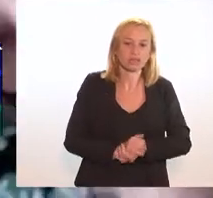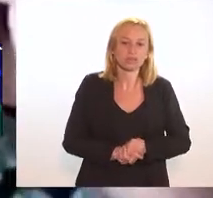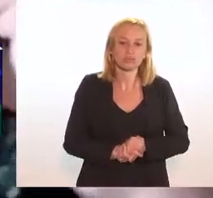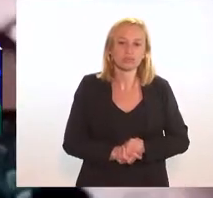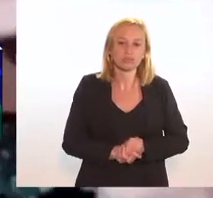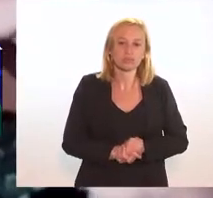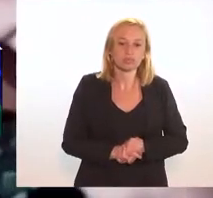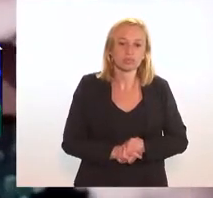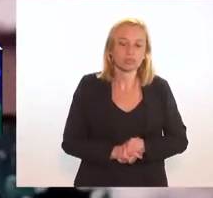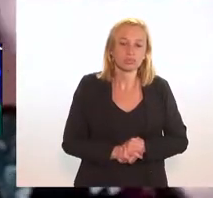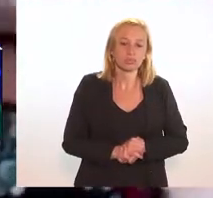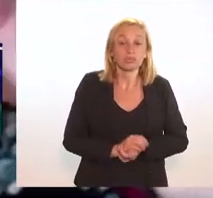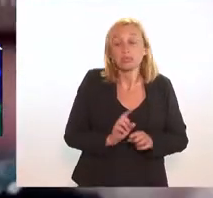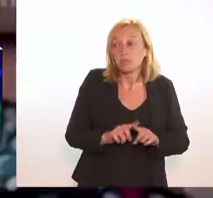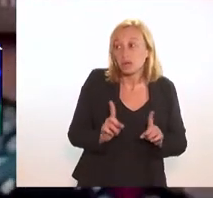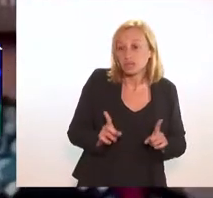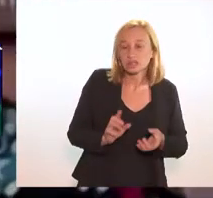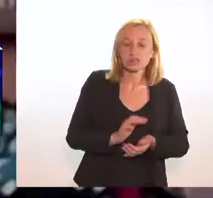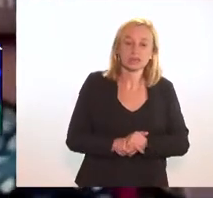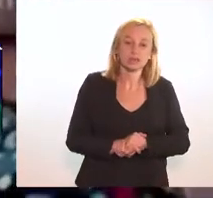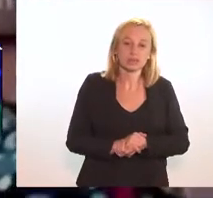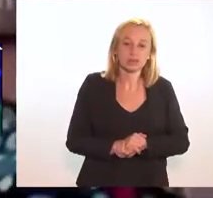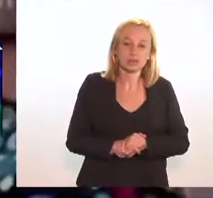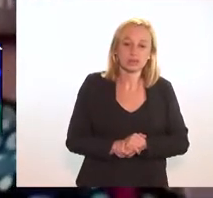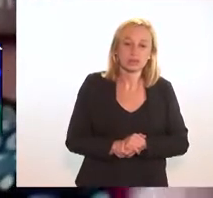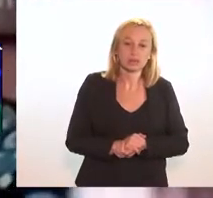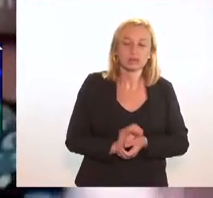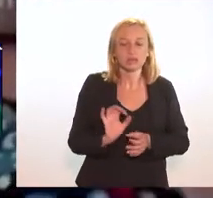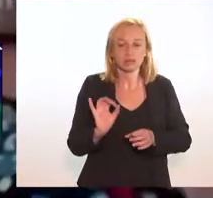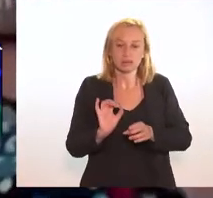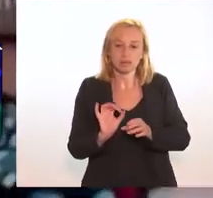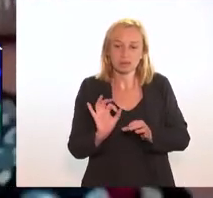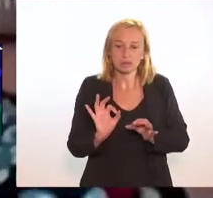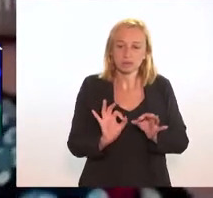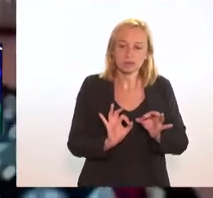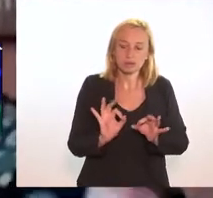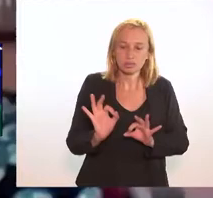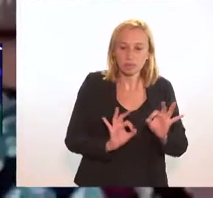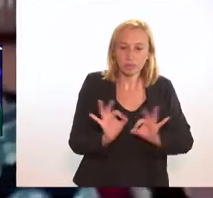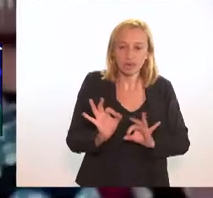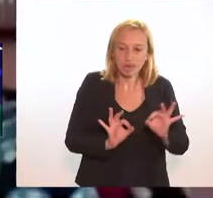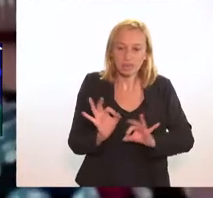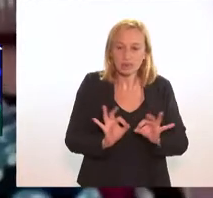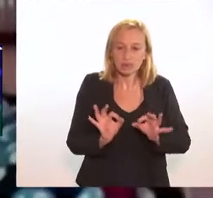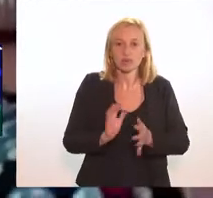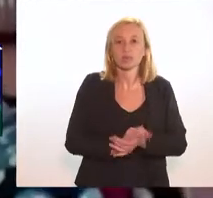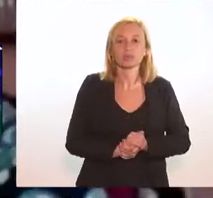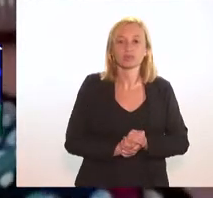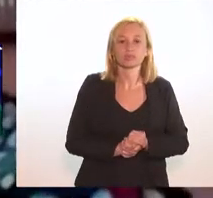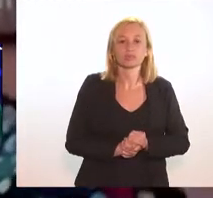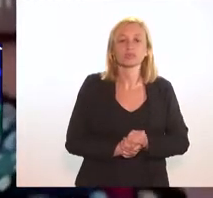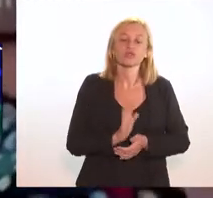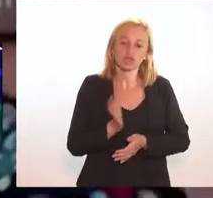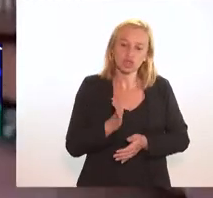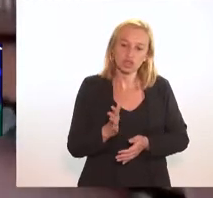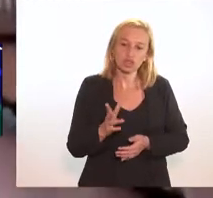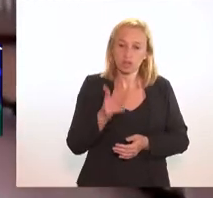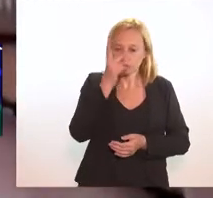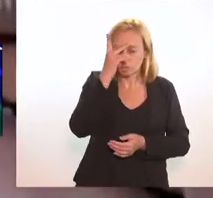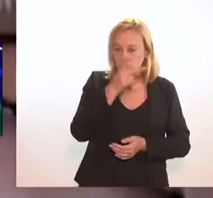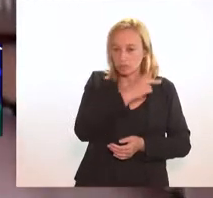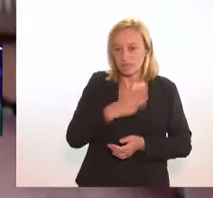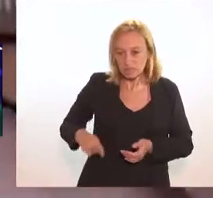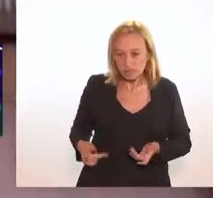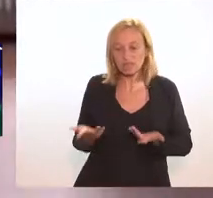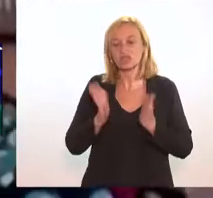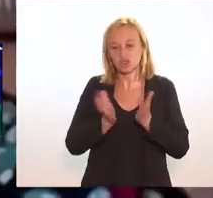cursinho, não sei, mas para essa elaboração, não só para esse específico, Vossa Excelência já coloca, a partir da sugestão do